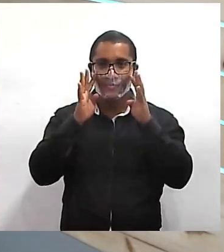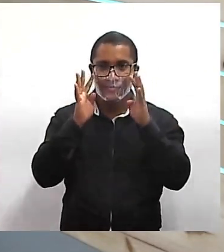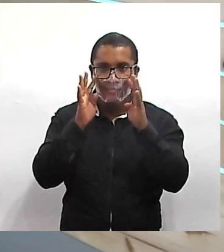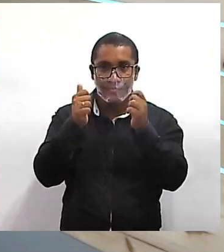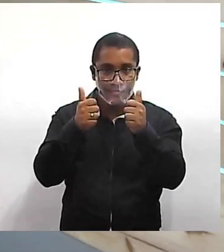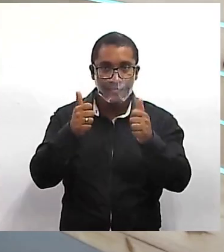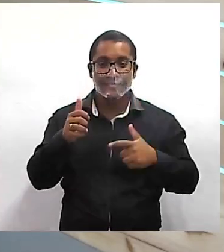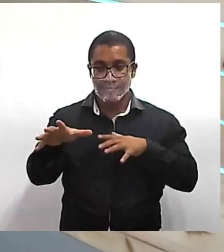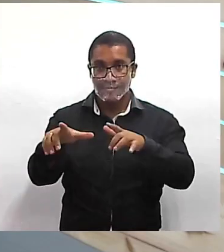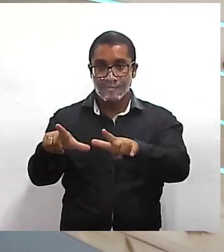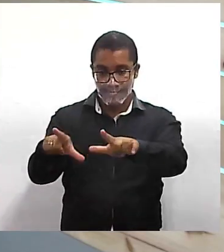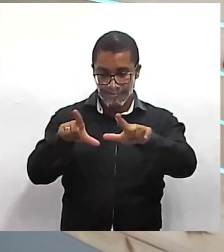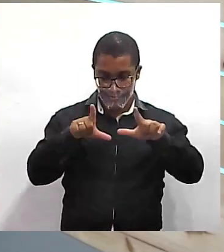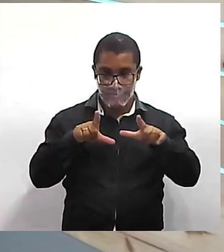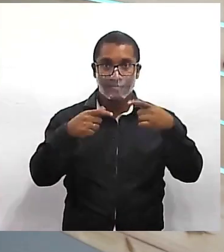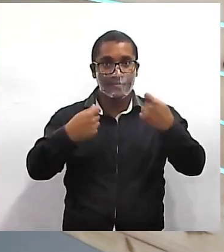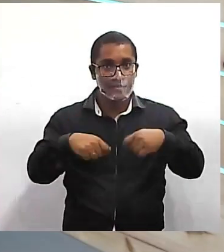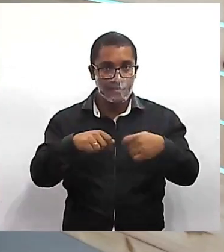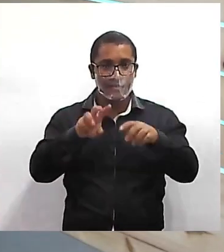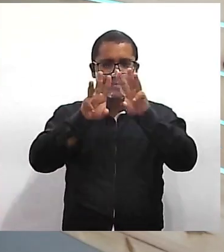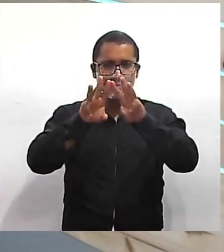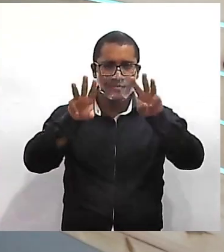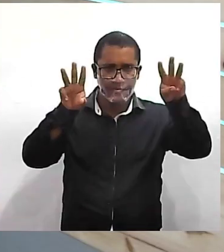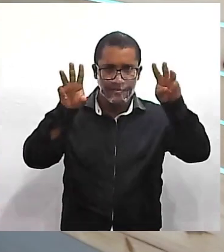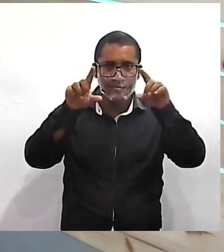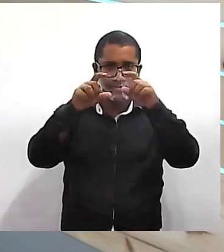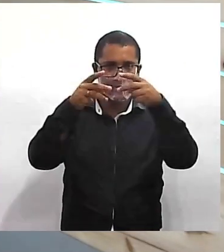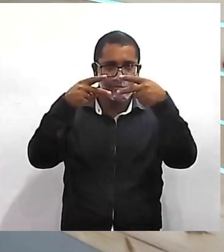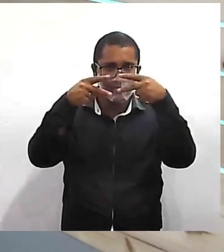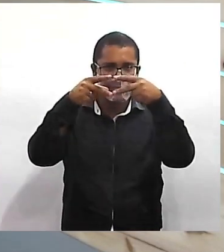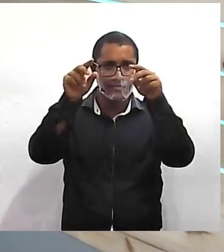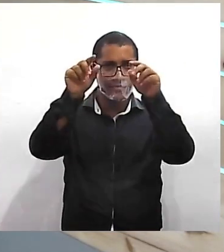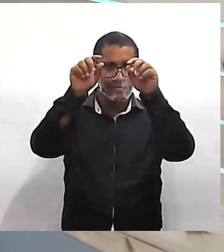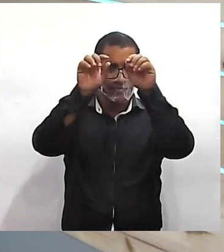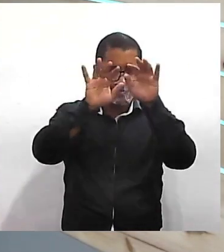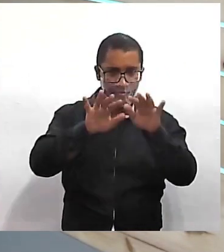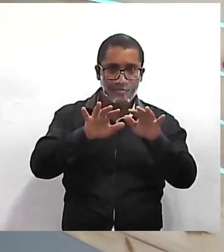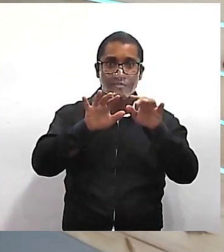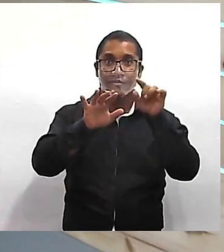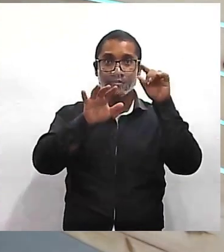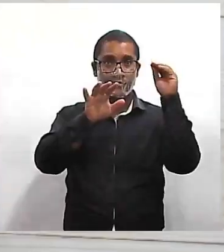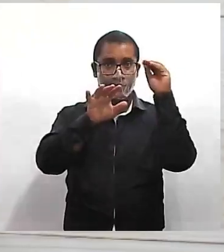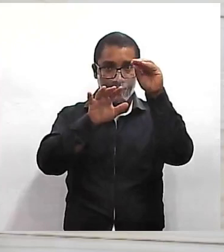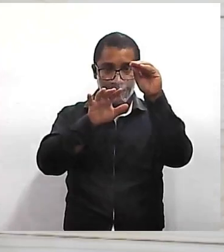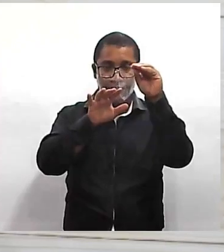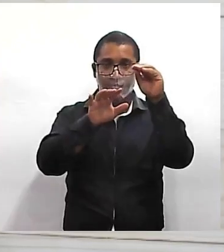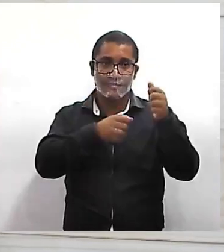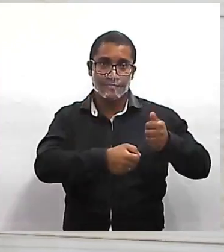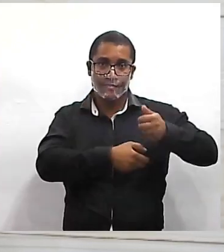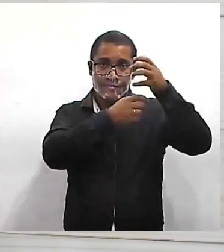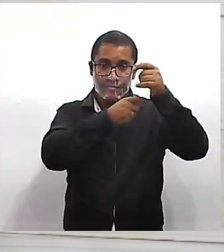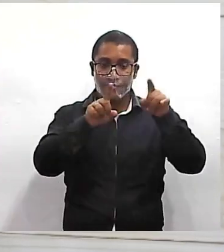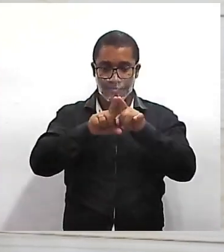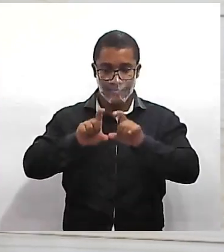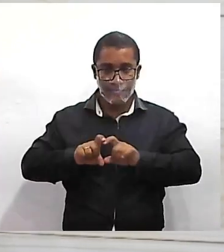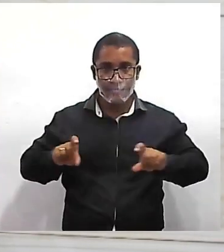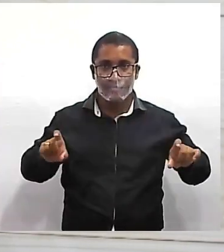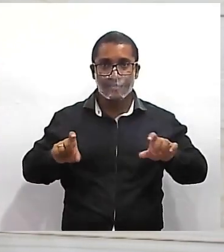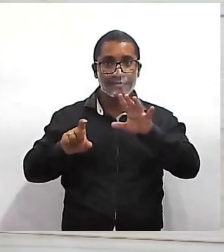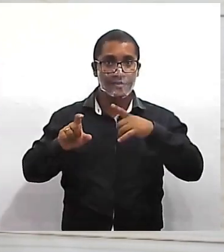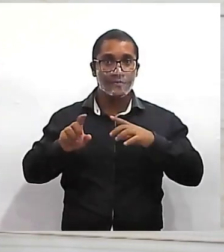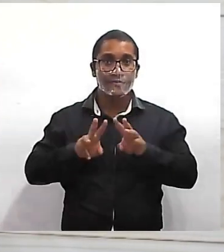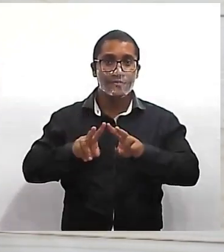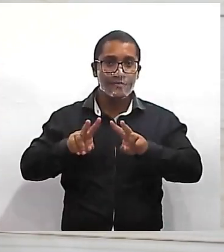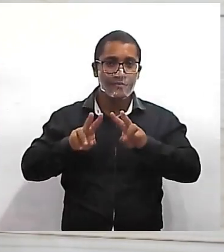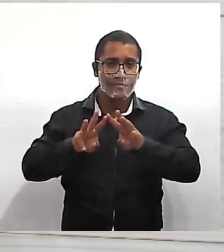O certificado deve ser solicitado através do link que está no chat e na descrição do vídeo. O link permanecerá ativo